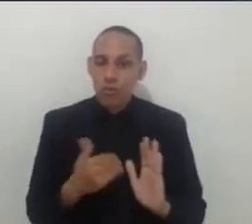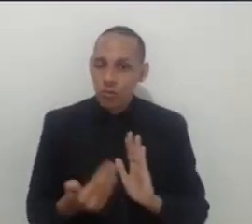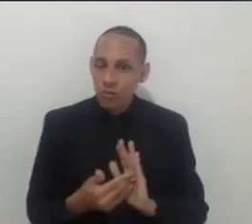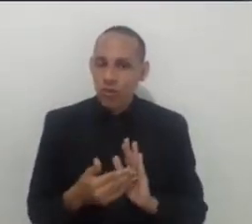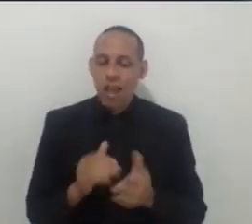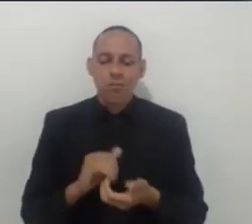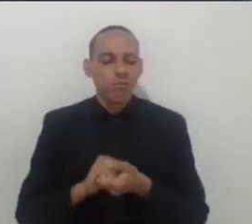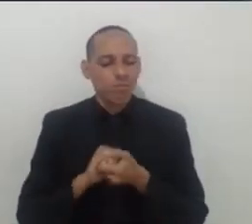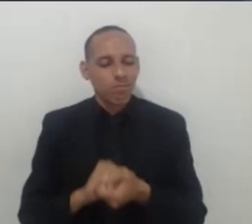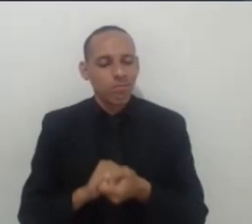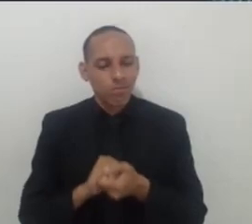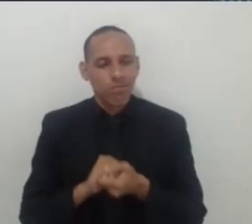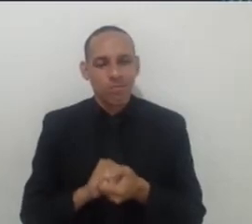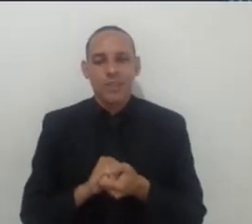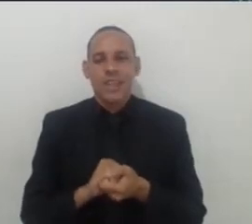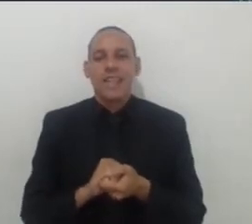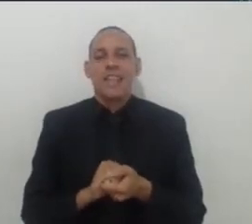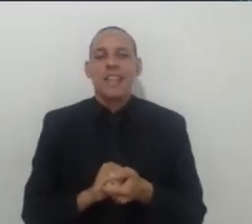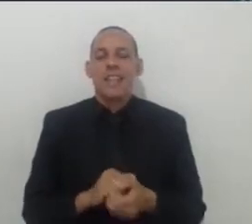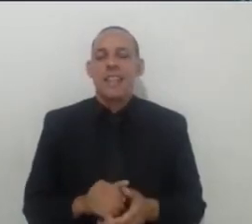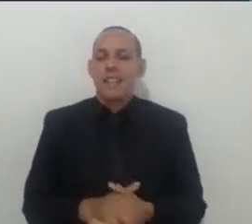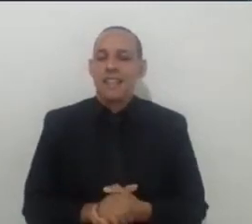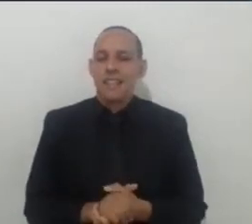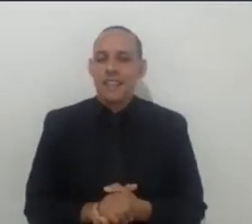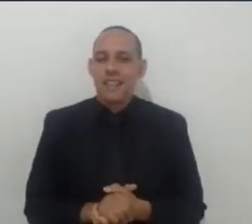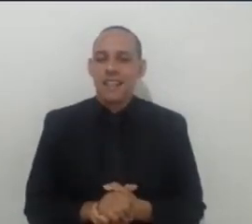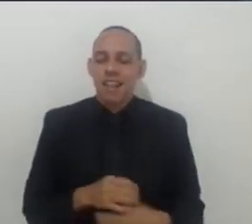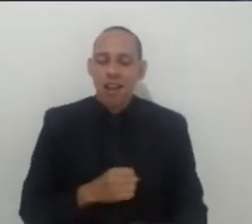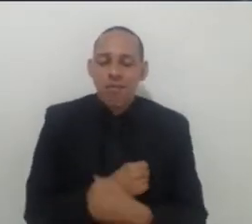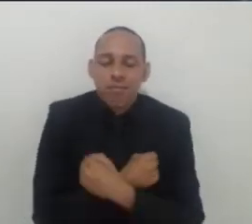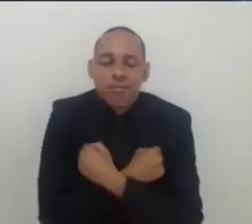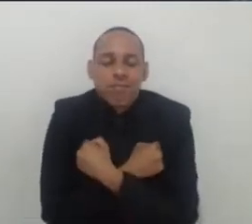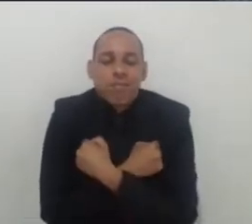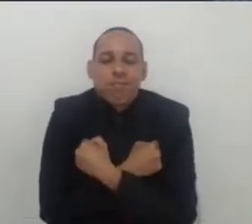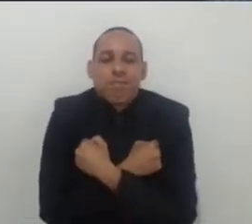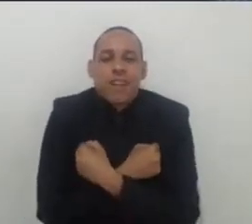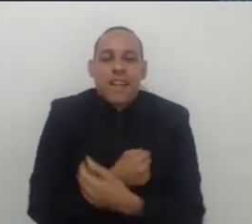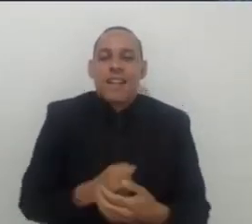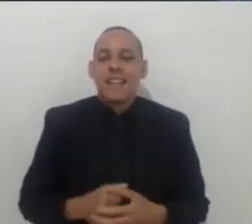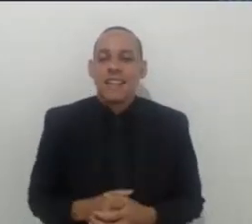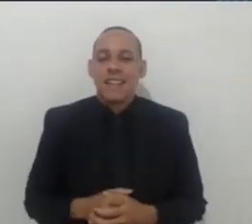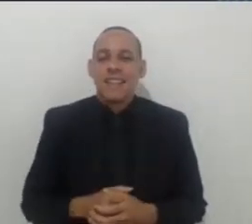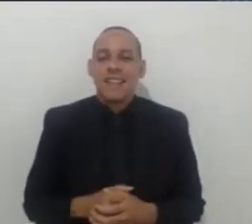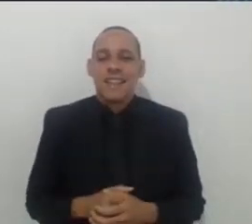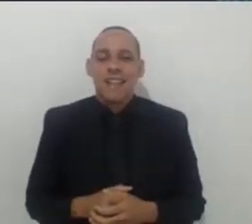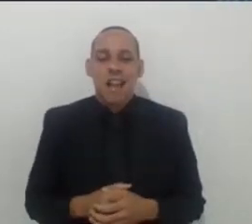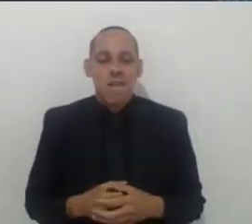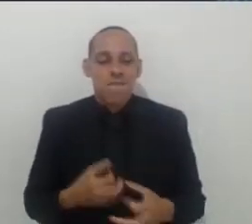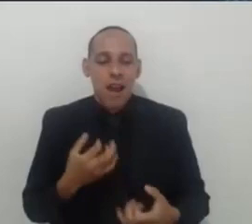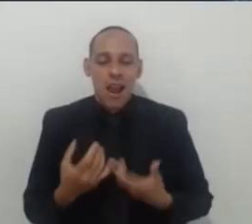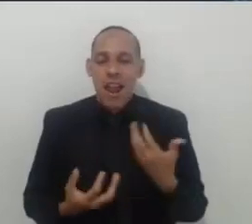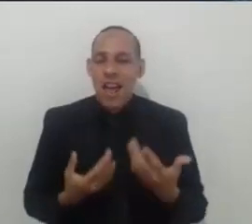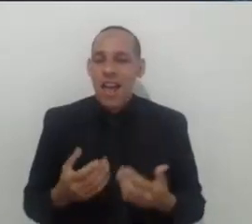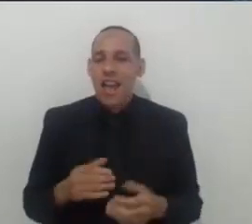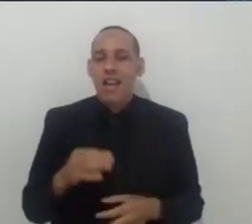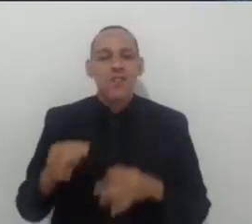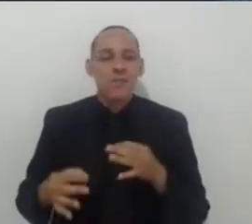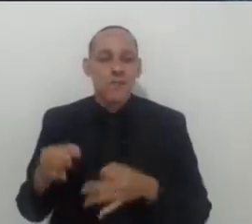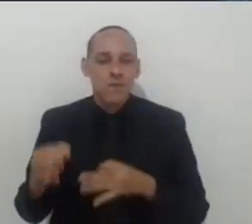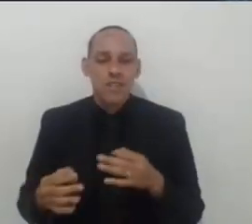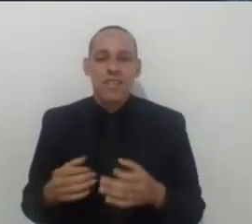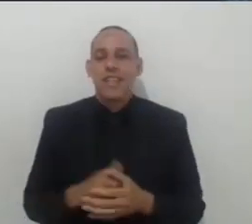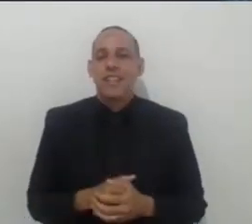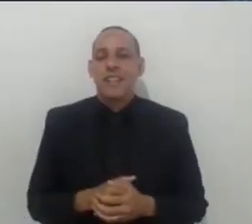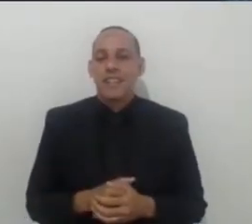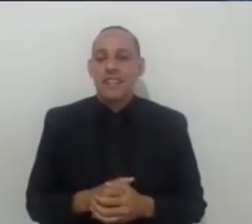aquela confraternização, aqueles abraços, aquele fervilhar de juízes e servidores ali em toda